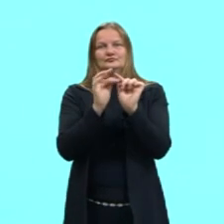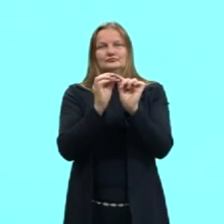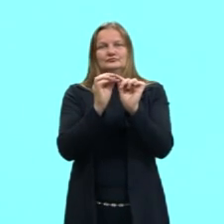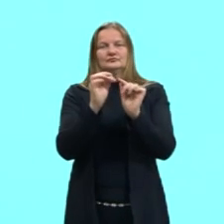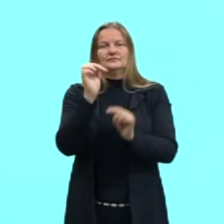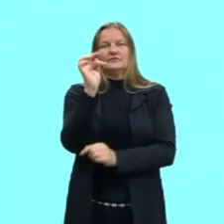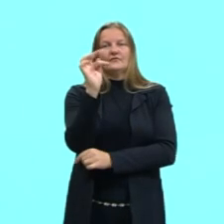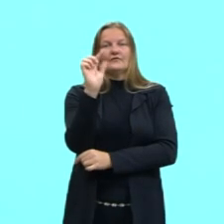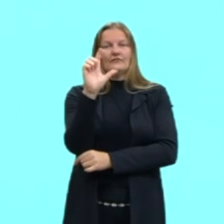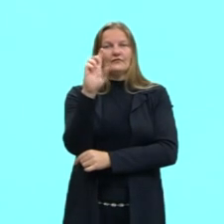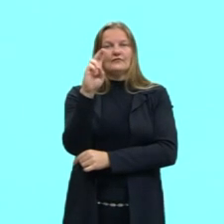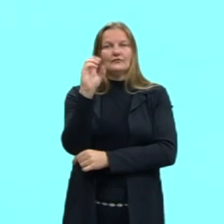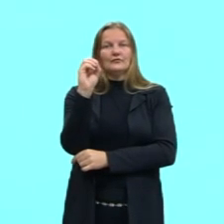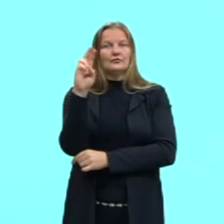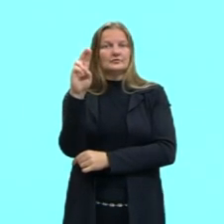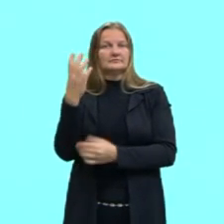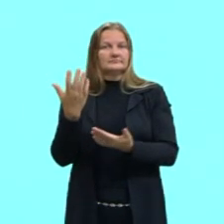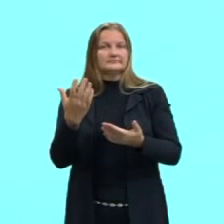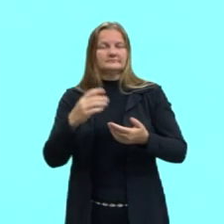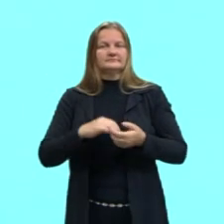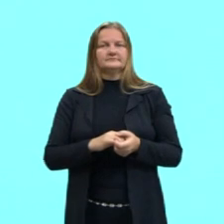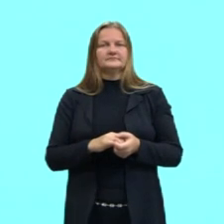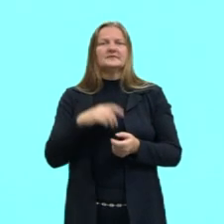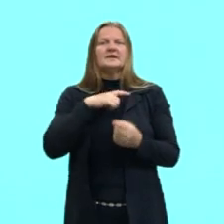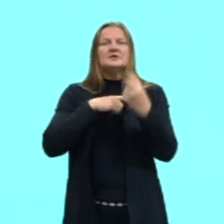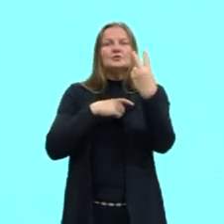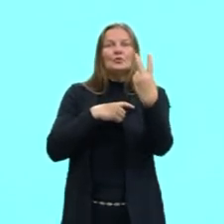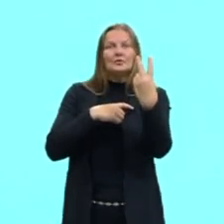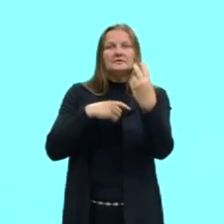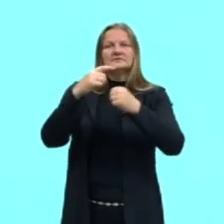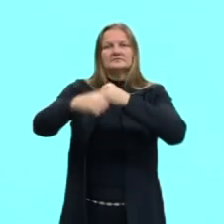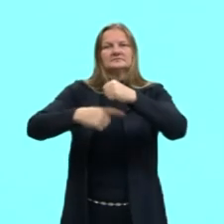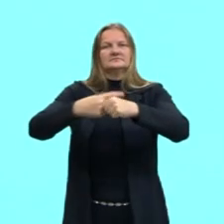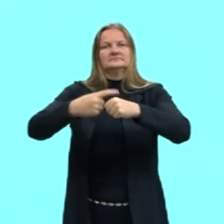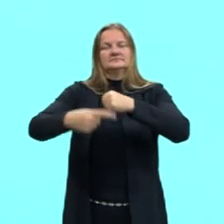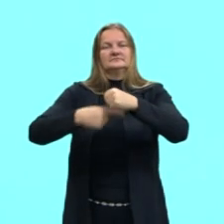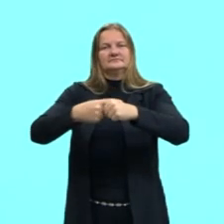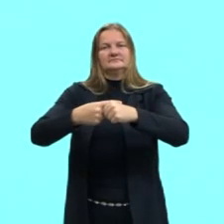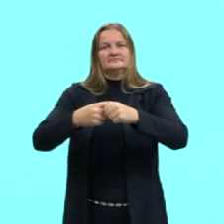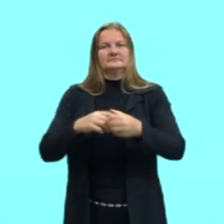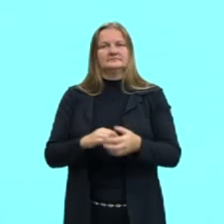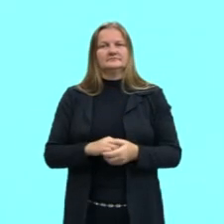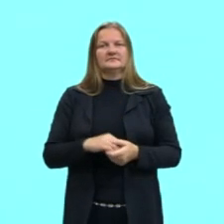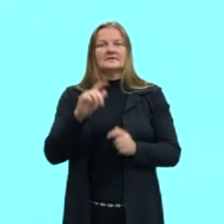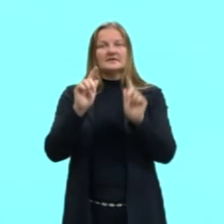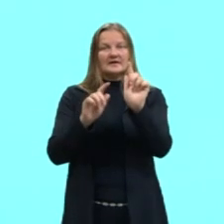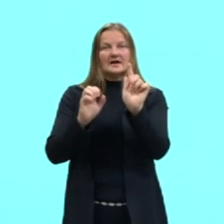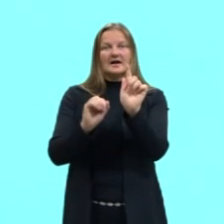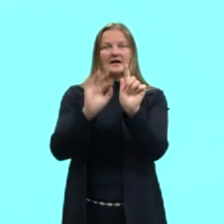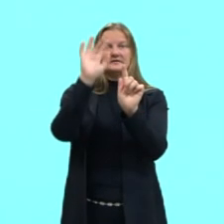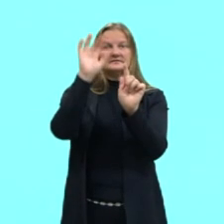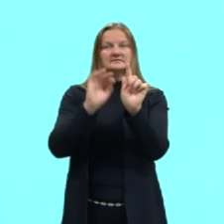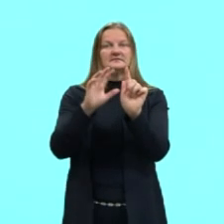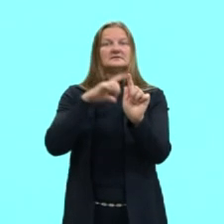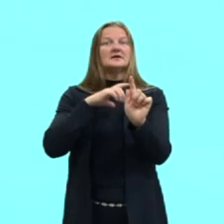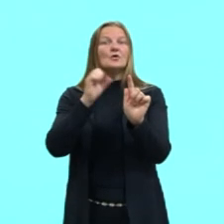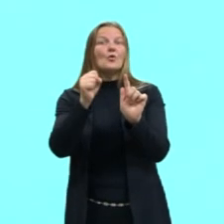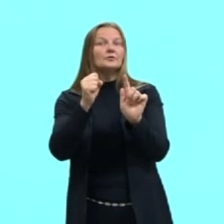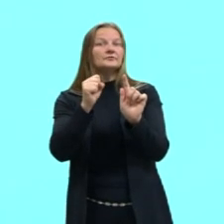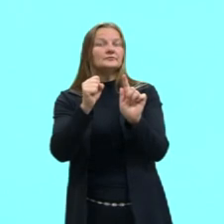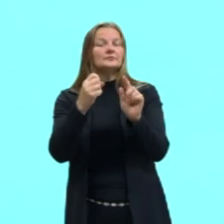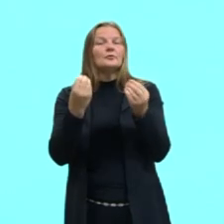tem apenas um ele tem dias que são dois átomos e eu sei que meu o gás nobre ele já tem